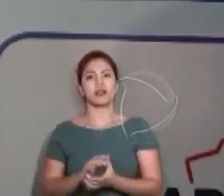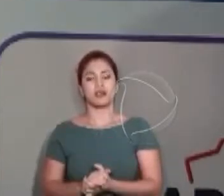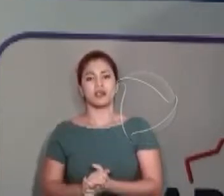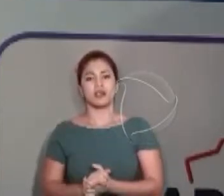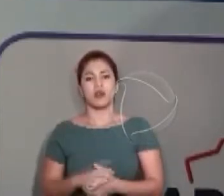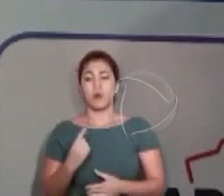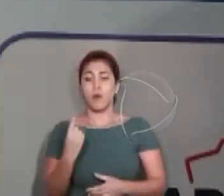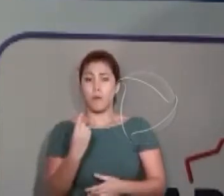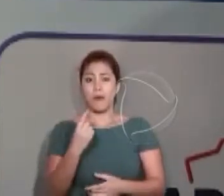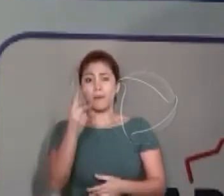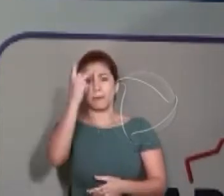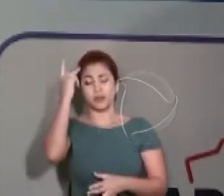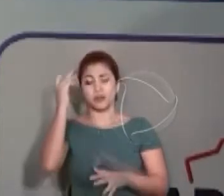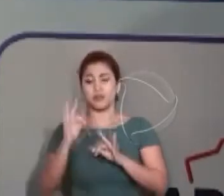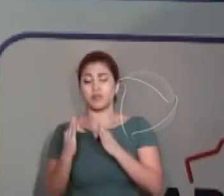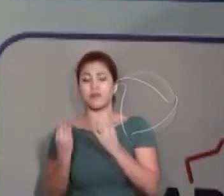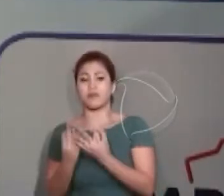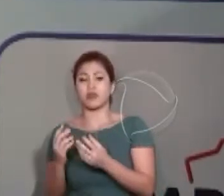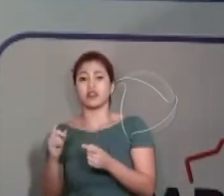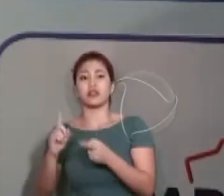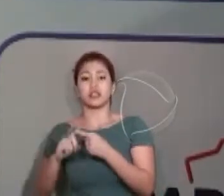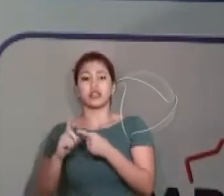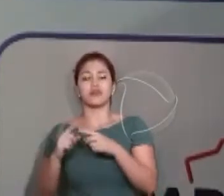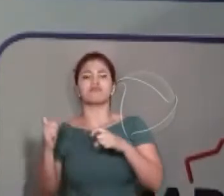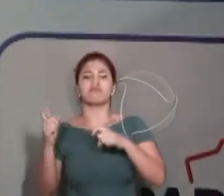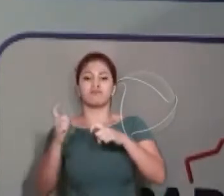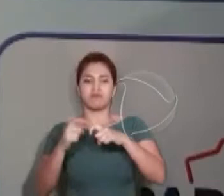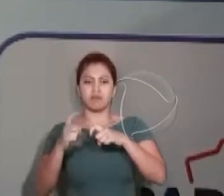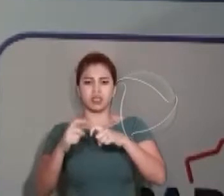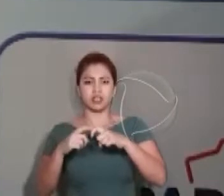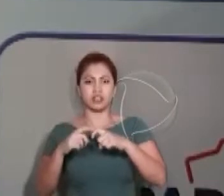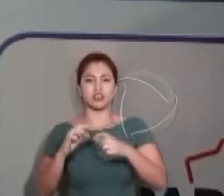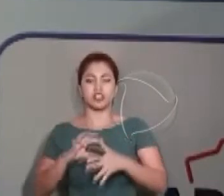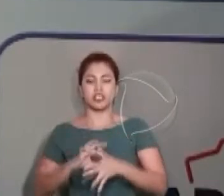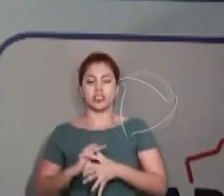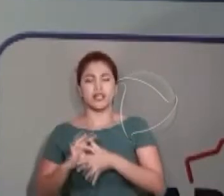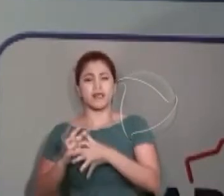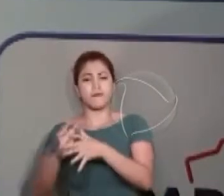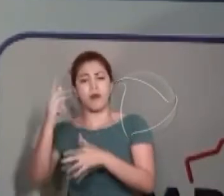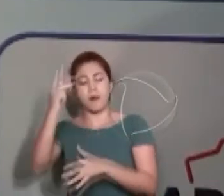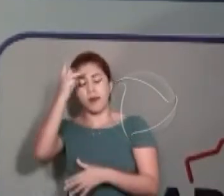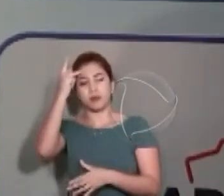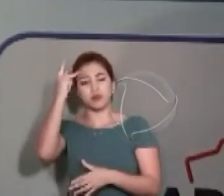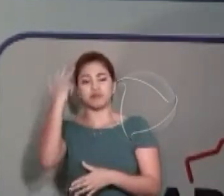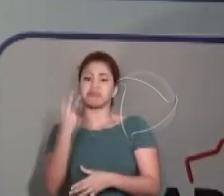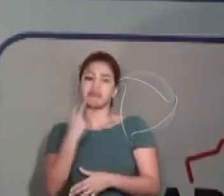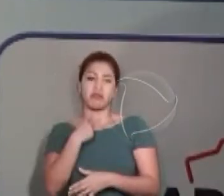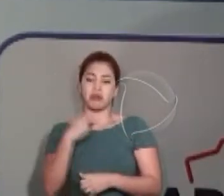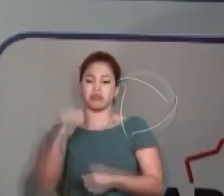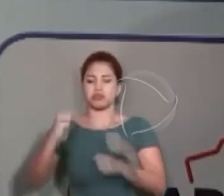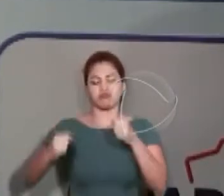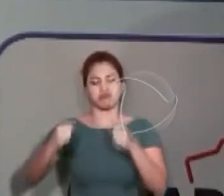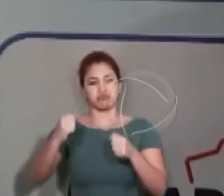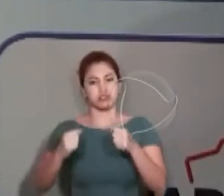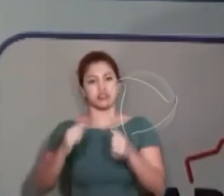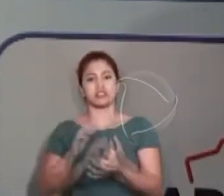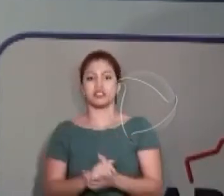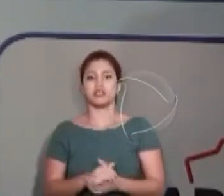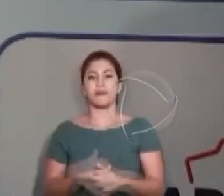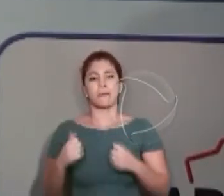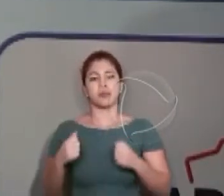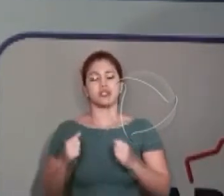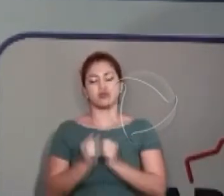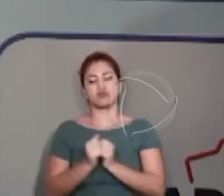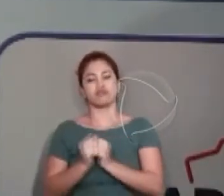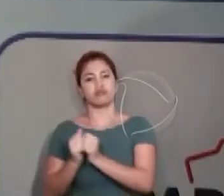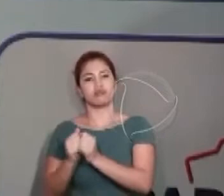ou para atendimento médico, ou levar um parente seu que não tenha condições, por exemplo, de dirigir até um médico, até um atendimento médico,